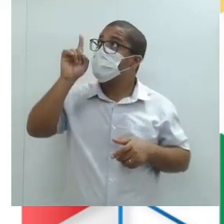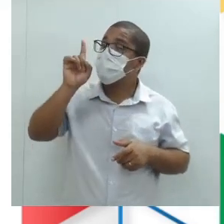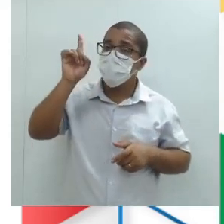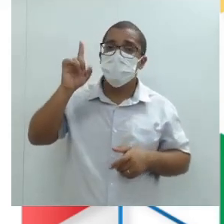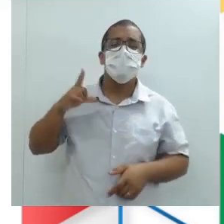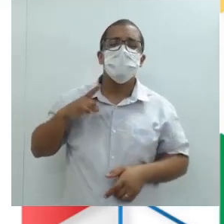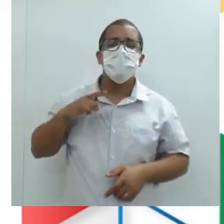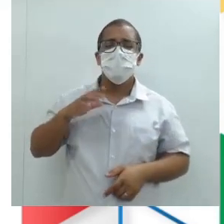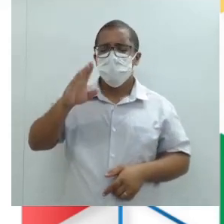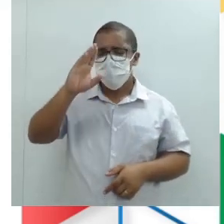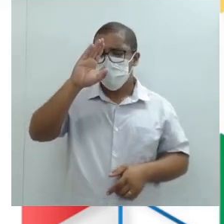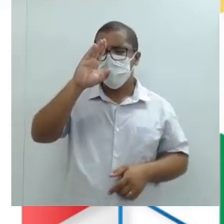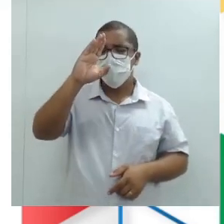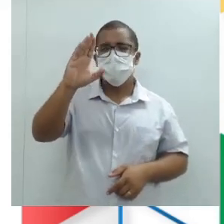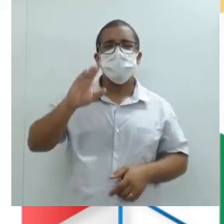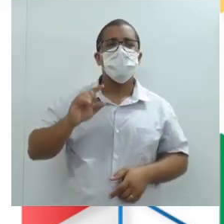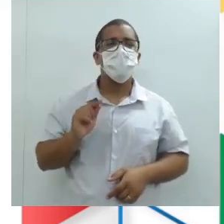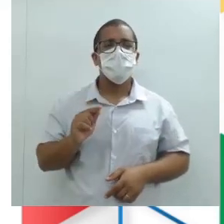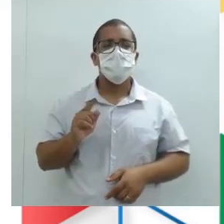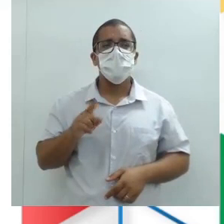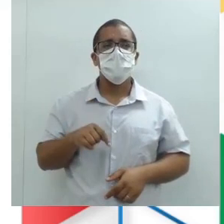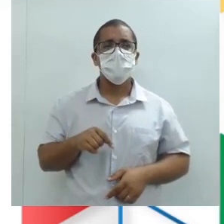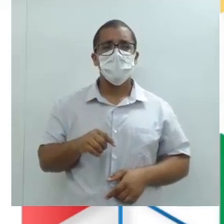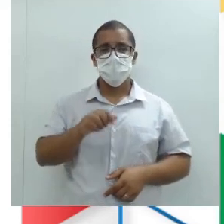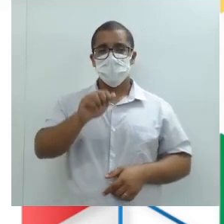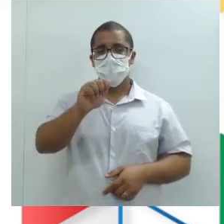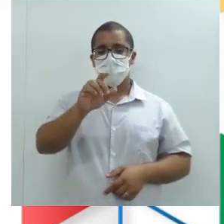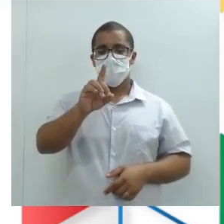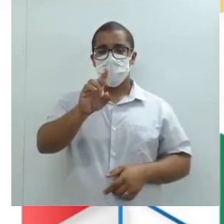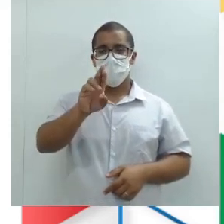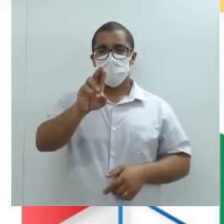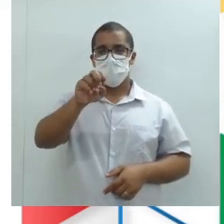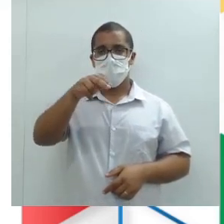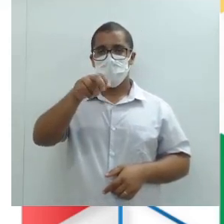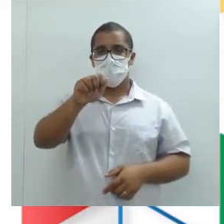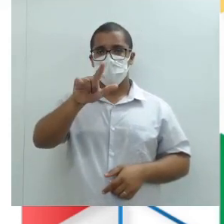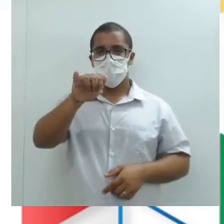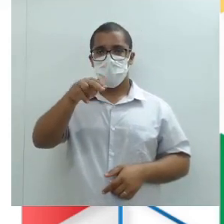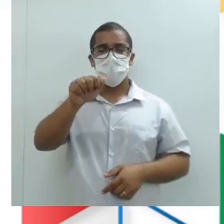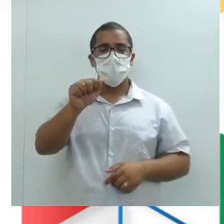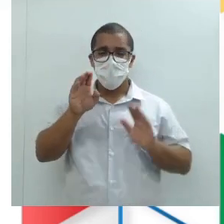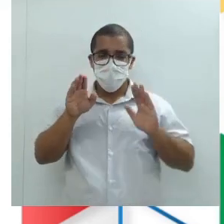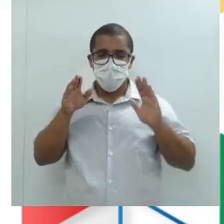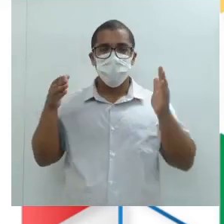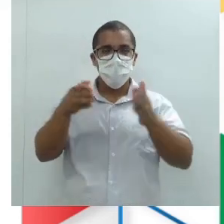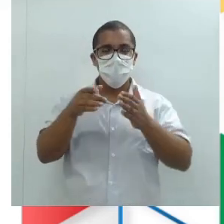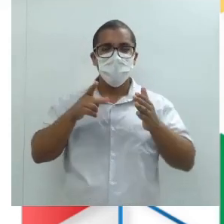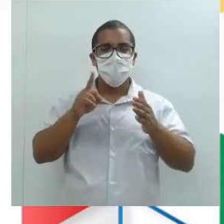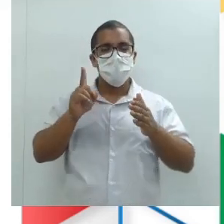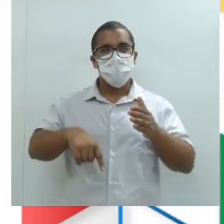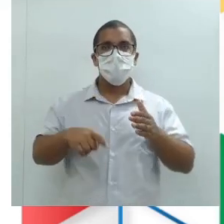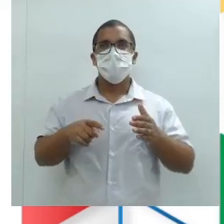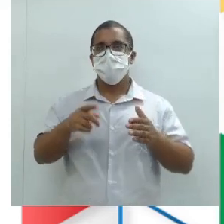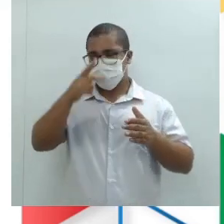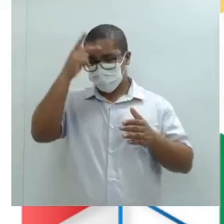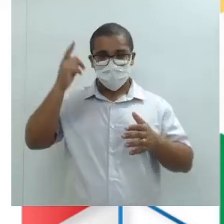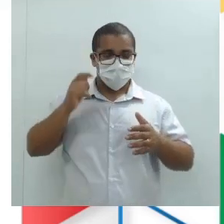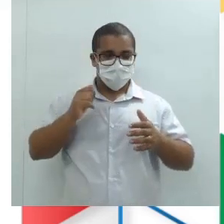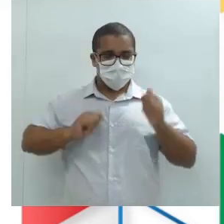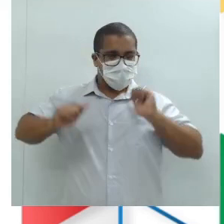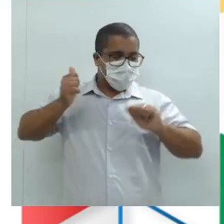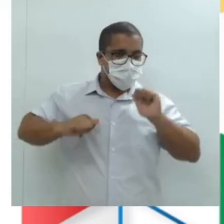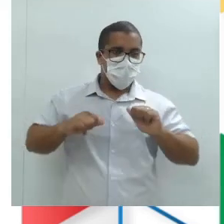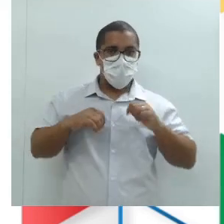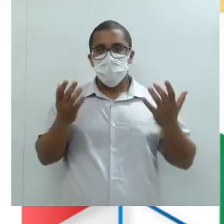hormônios produzido pela suprarrenal é a adrenalina, que está relacionada com situações de estresses.